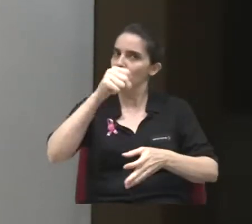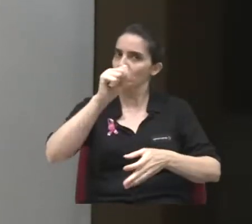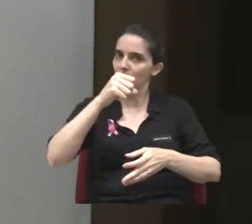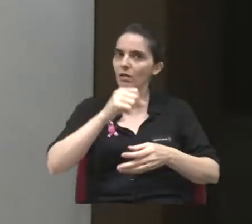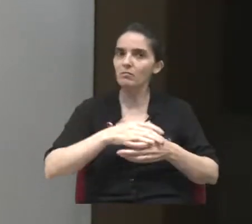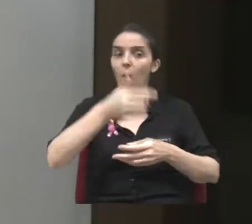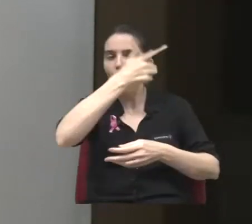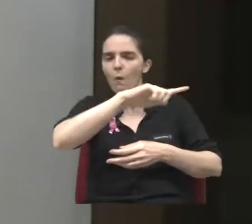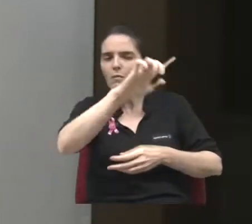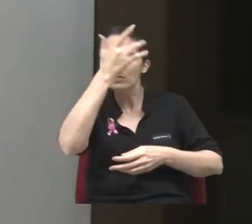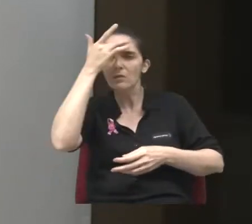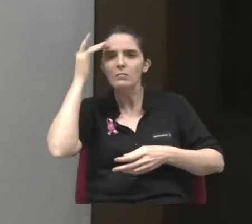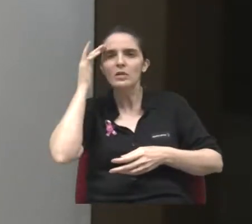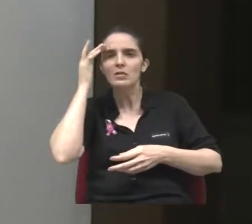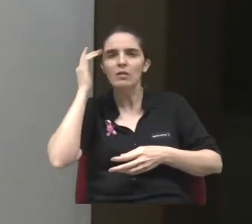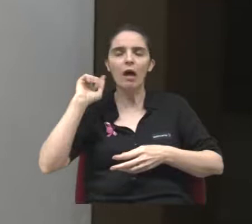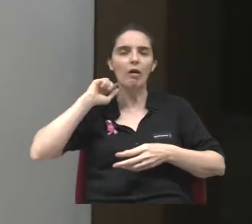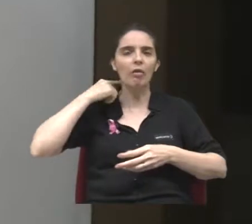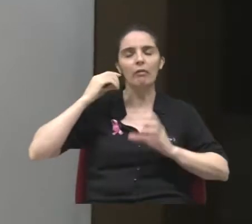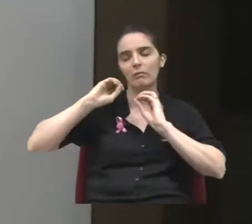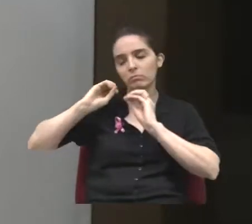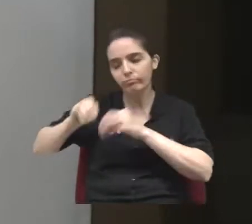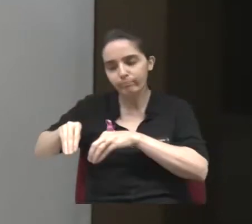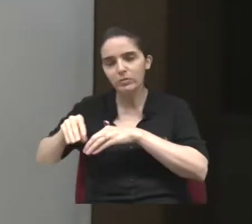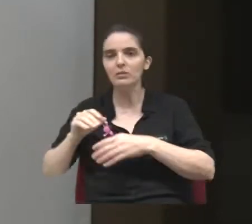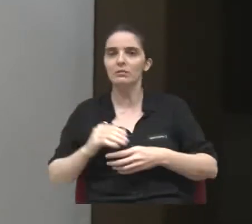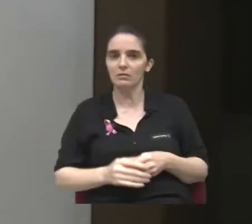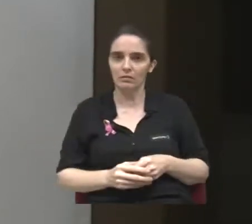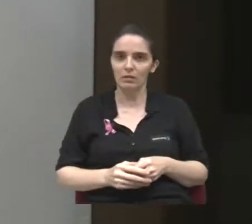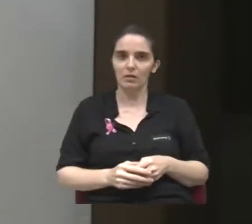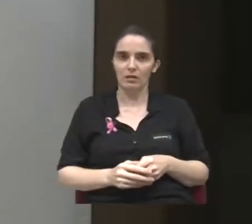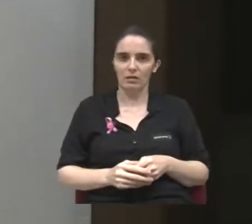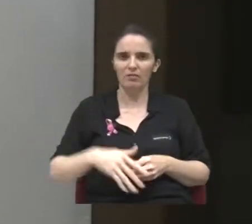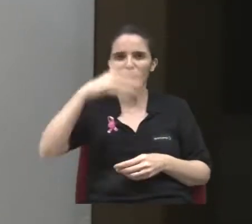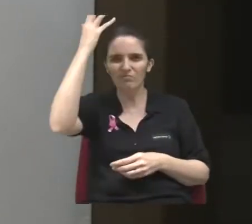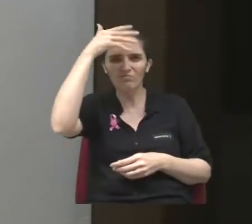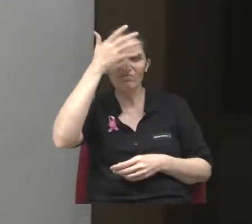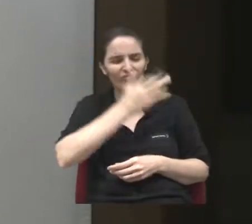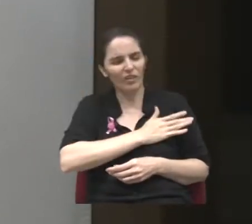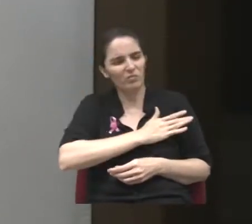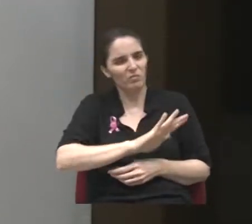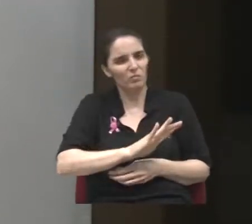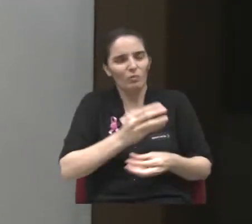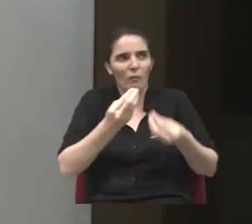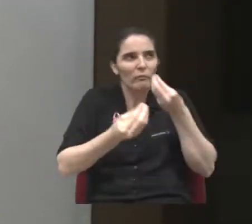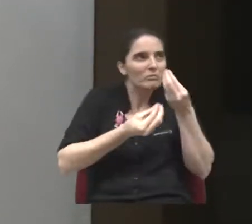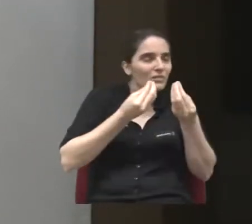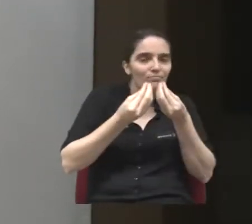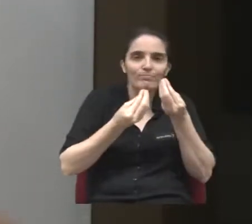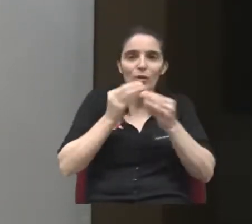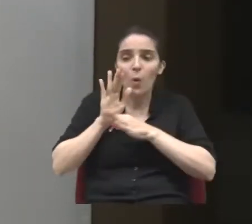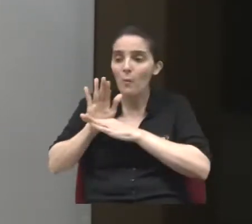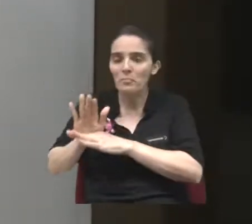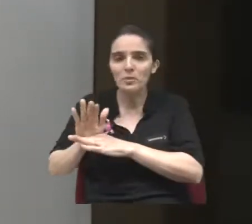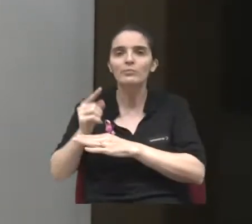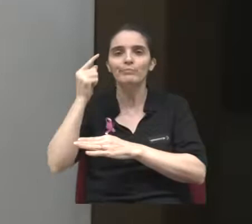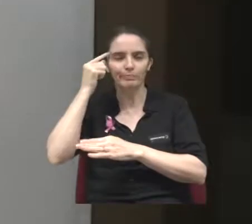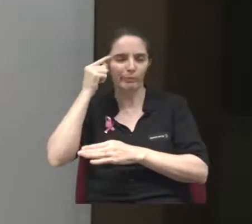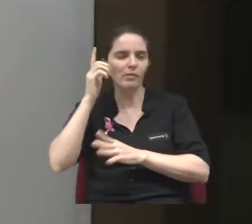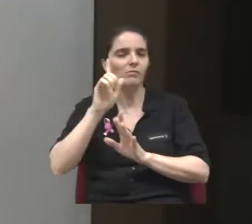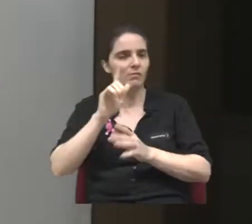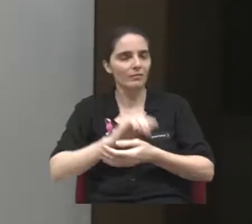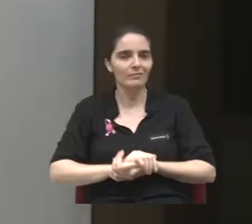muito mal de não achar ainda a fórmula de ajudá-los, mas estamos estudando essa. Muito obrigada,